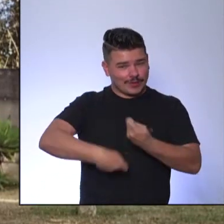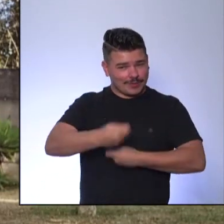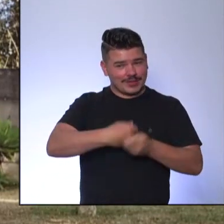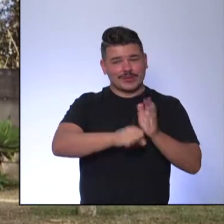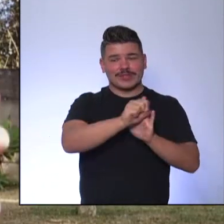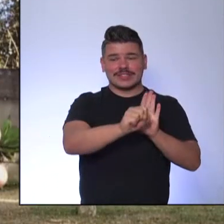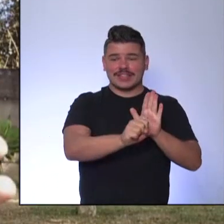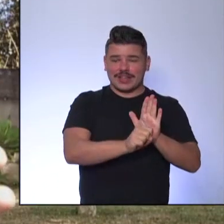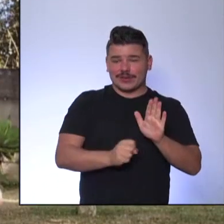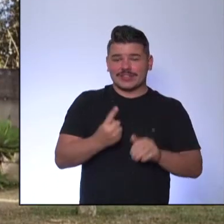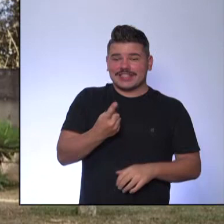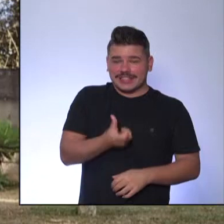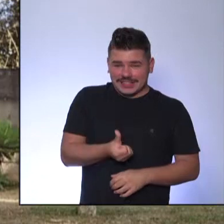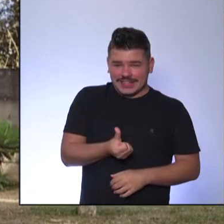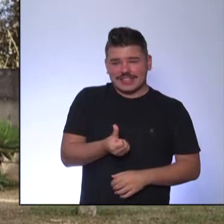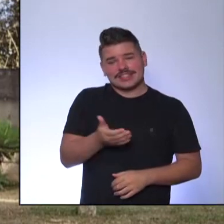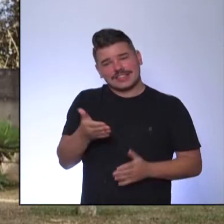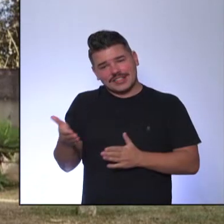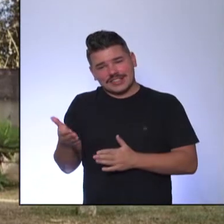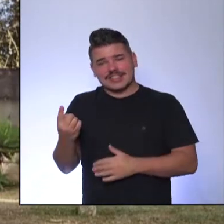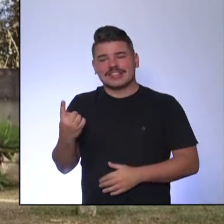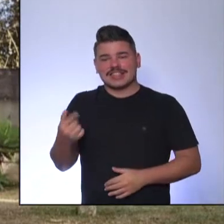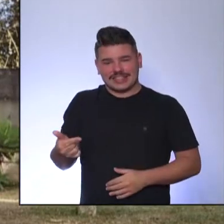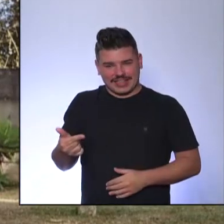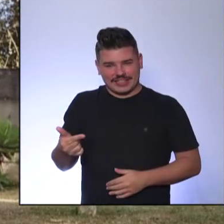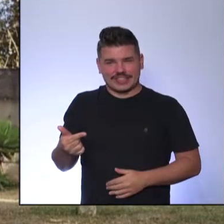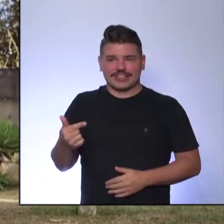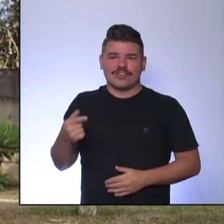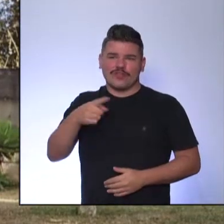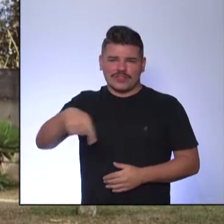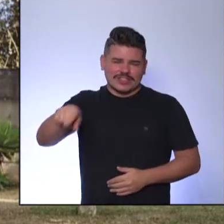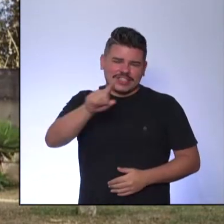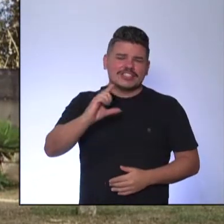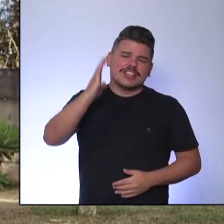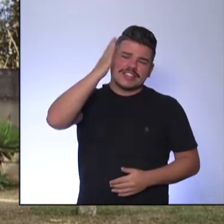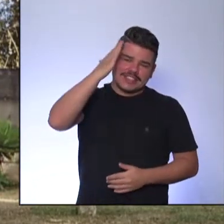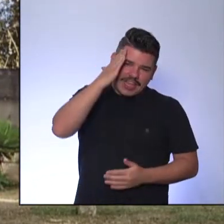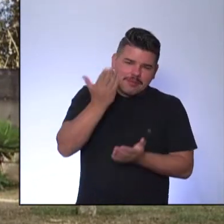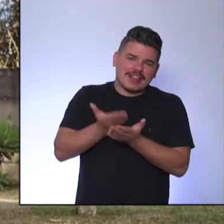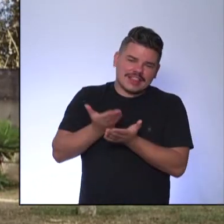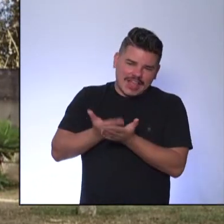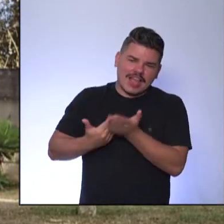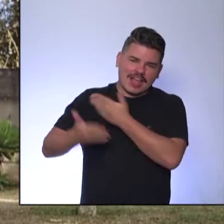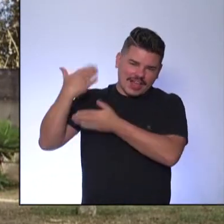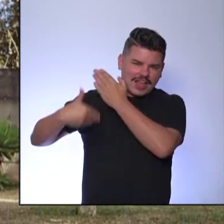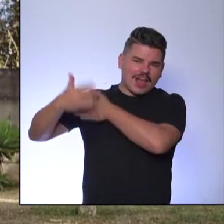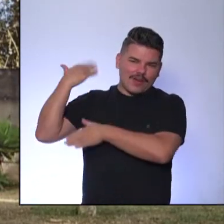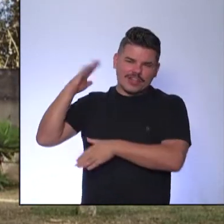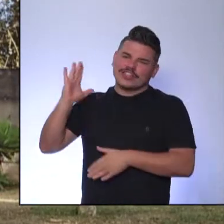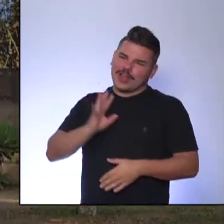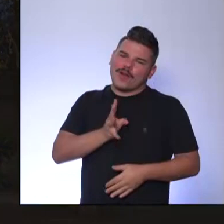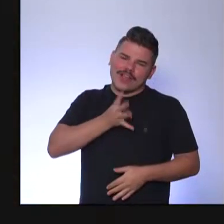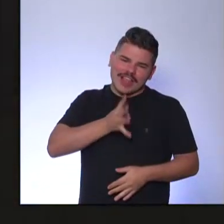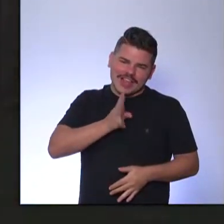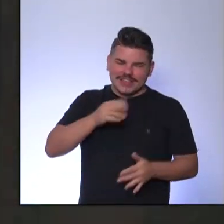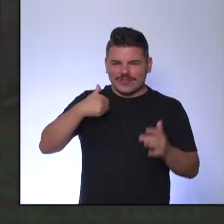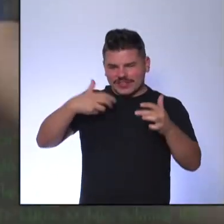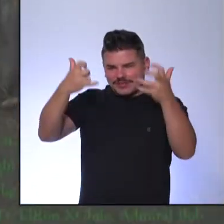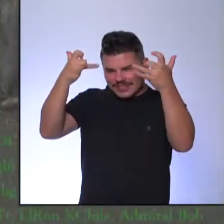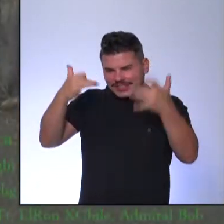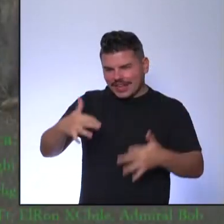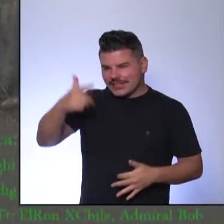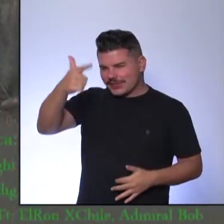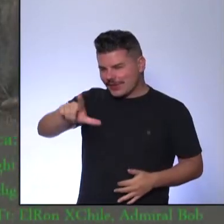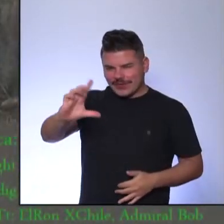17. Vai ser mais uma retomada, porque eu sei que tudo que eu vou falar aqui vocês já viram em algum momento lá na escola. Vamos lá?